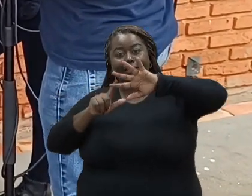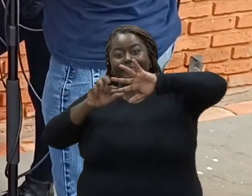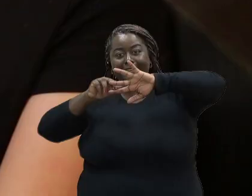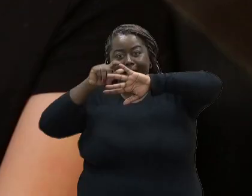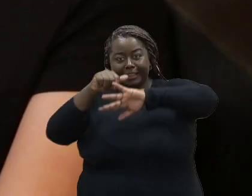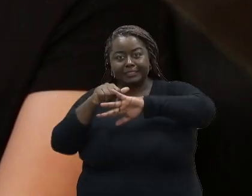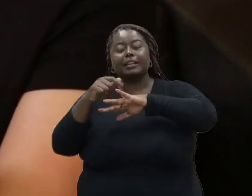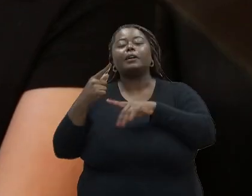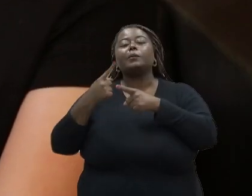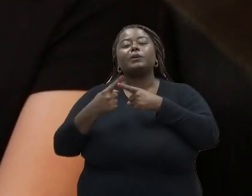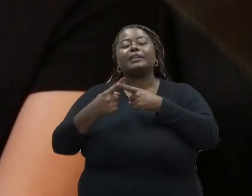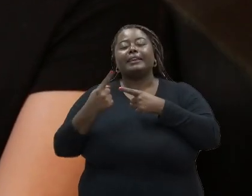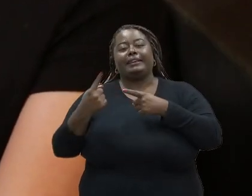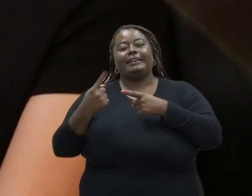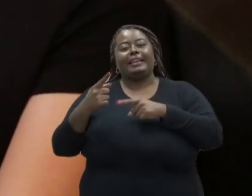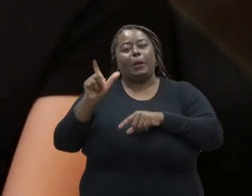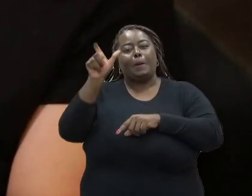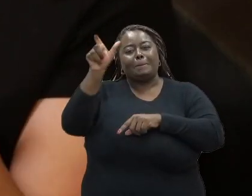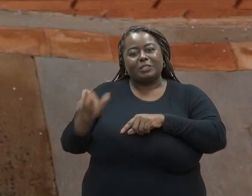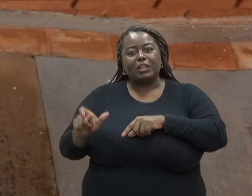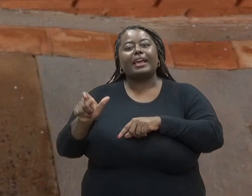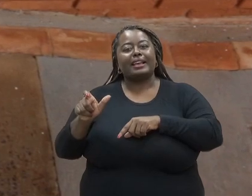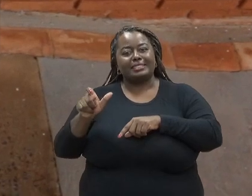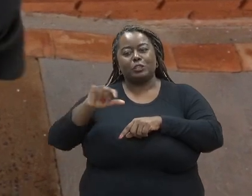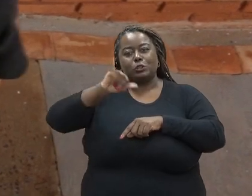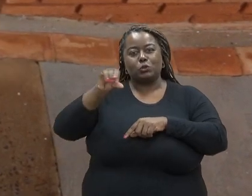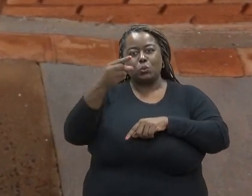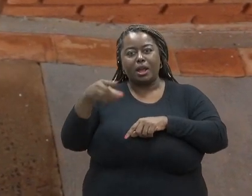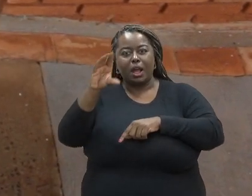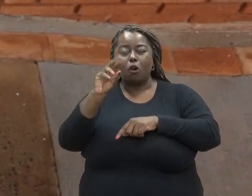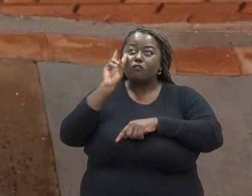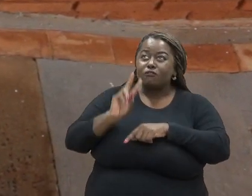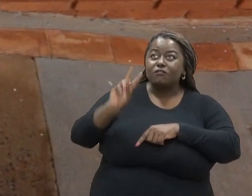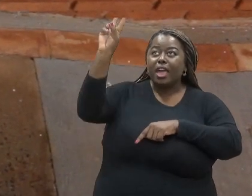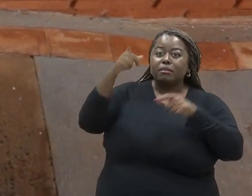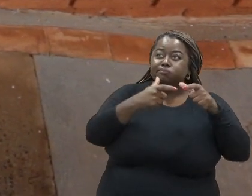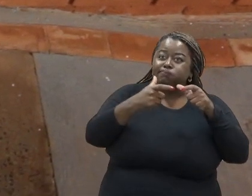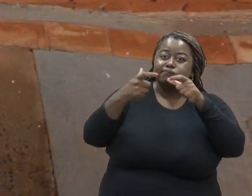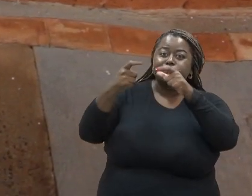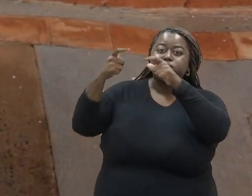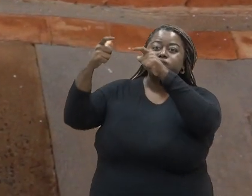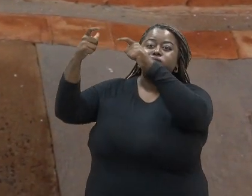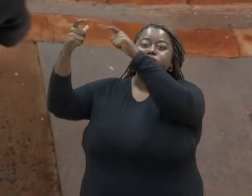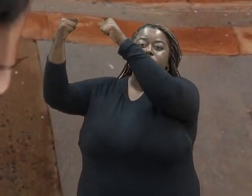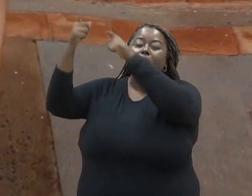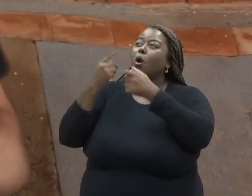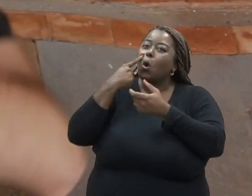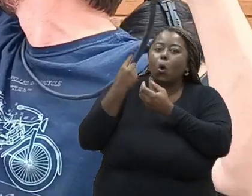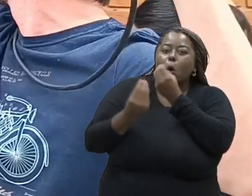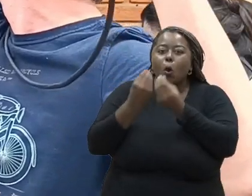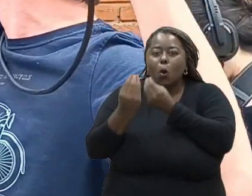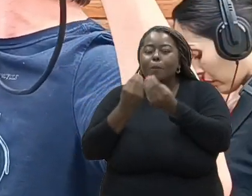que o personagem principal, né, o João, ele vai ver a nave, né, indo embora. Então, como gravaria aquela cena, né?